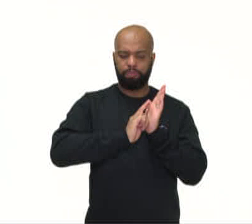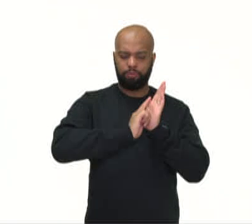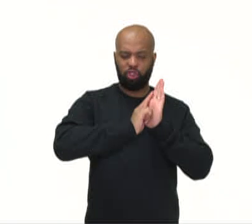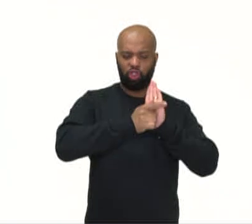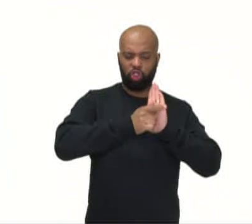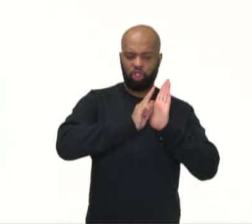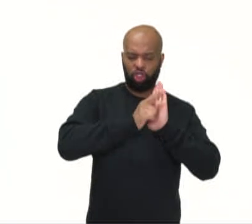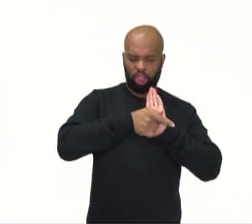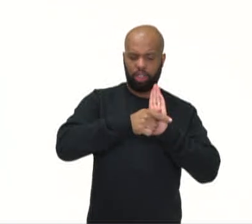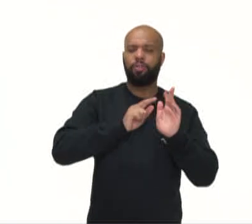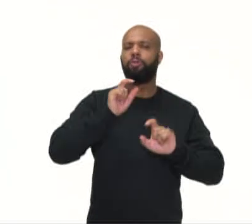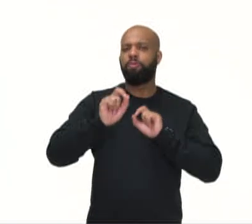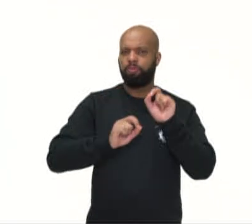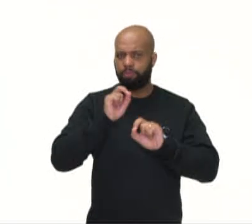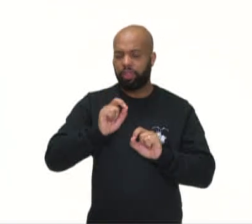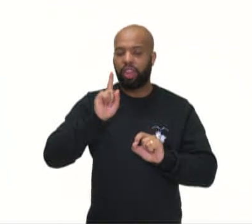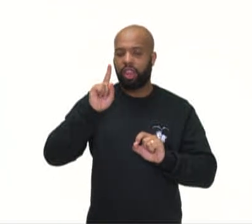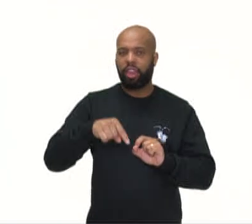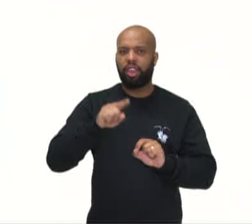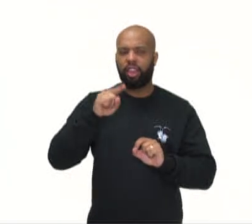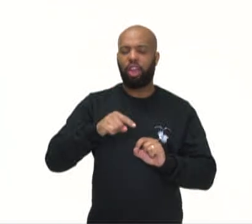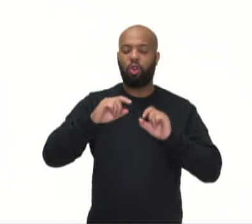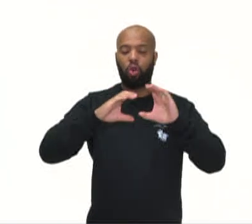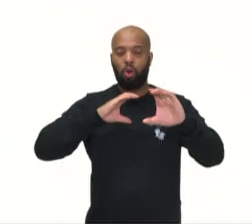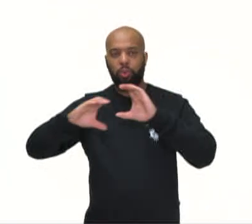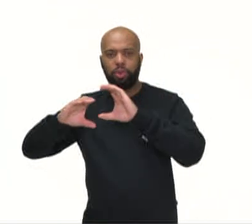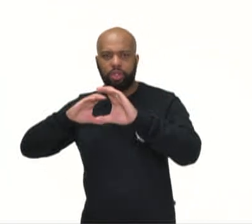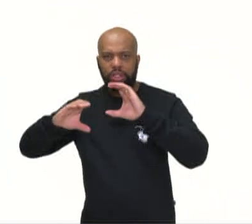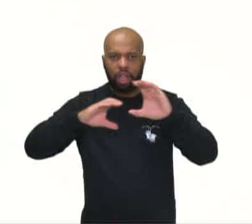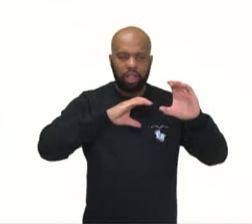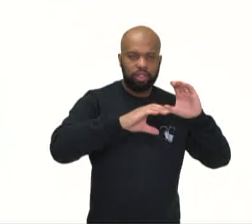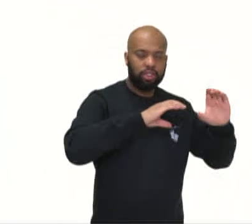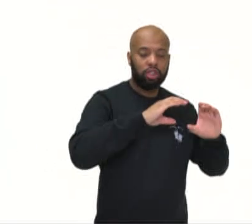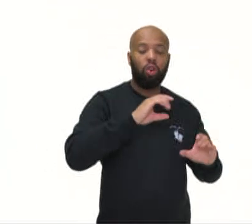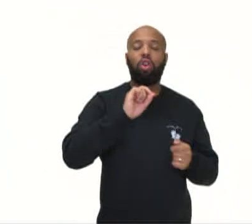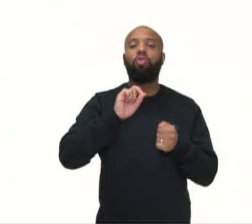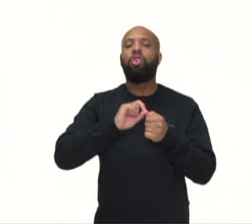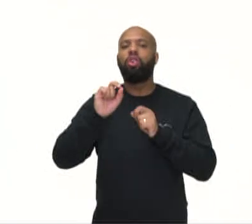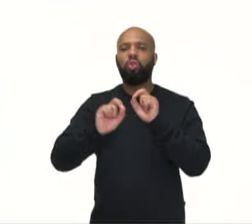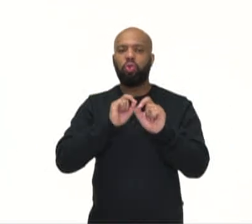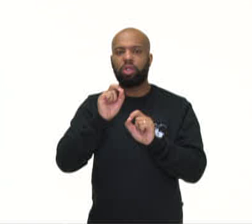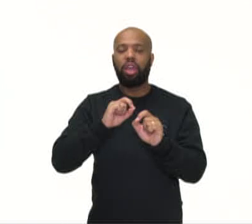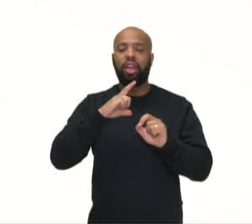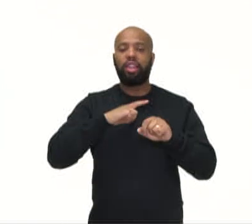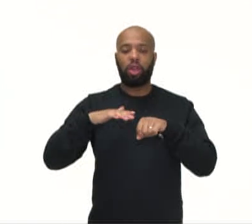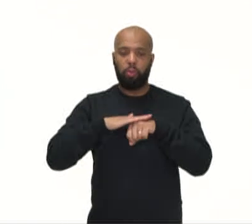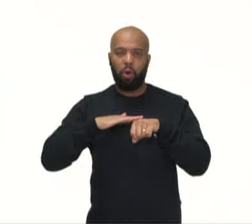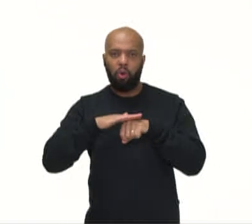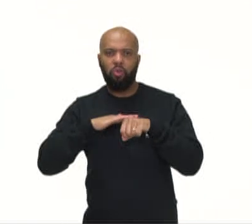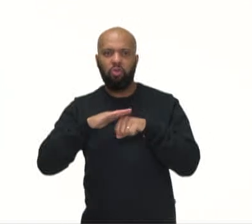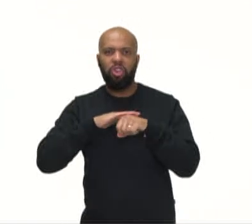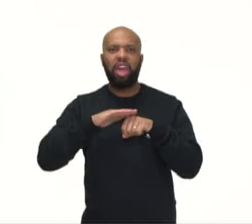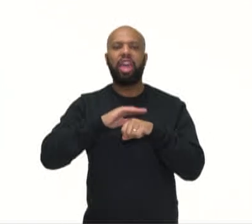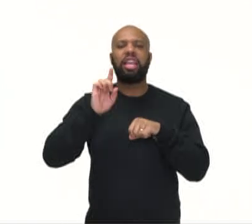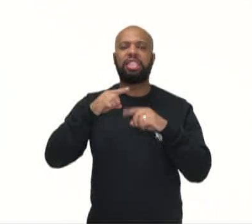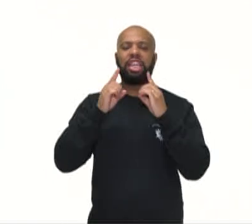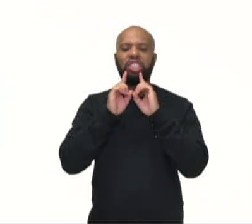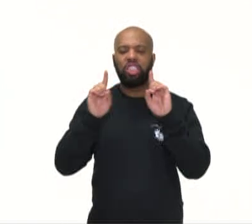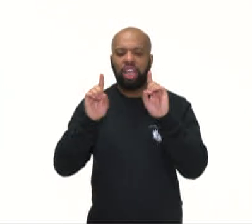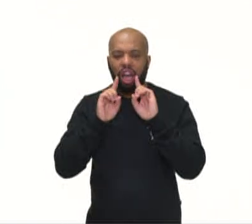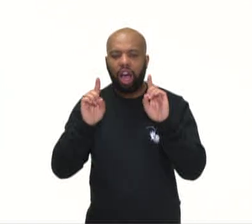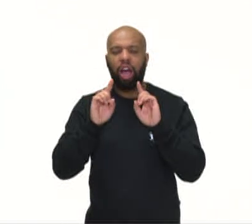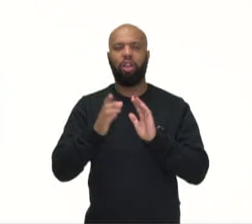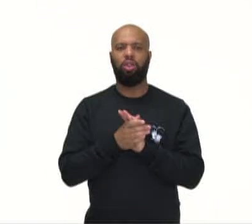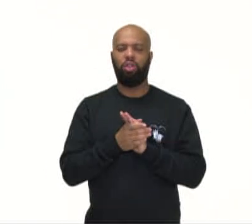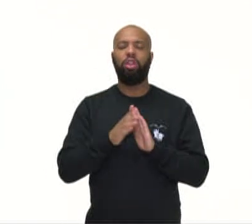gênero epistolar? É toda a comunicação que estabelece um diálogo à distância entre